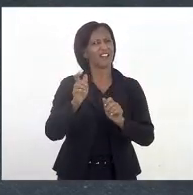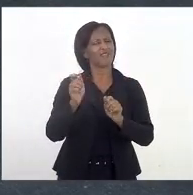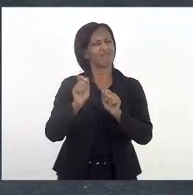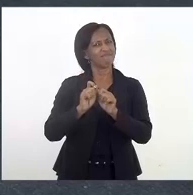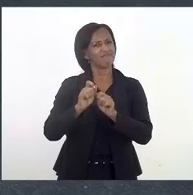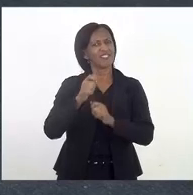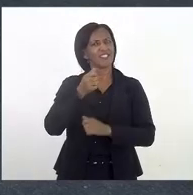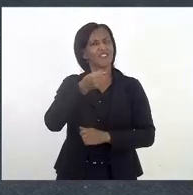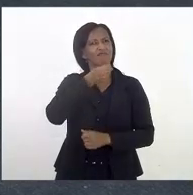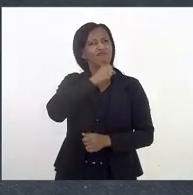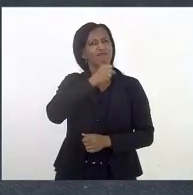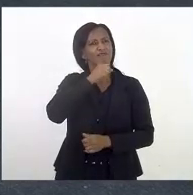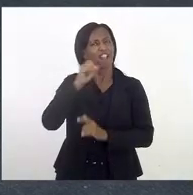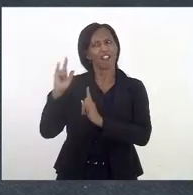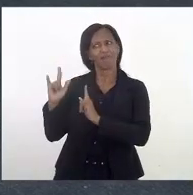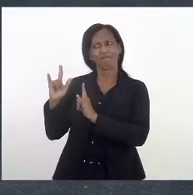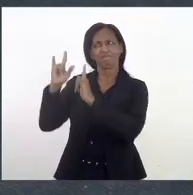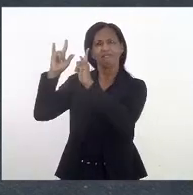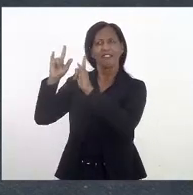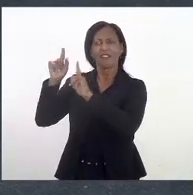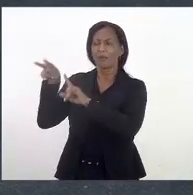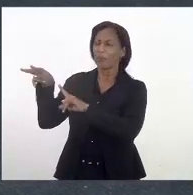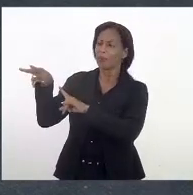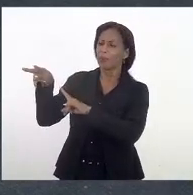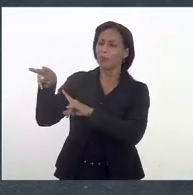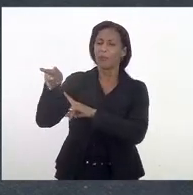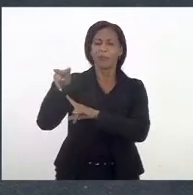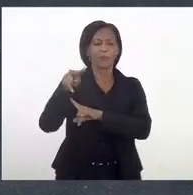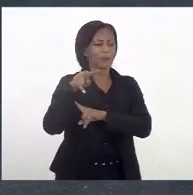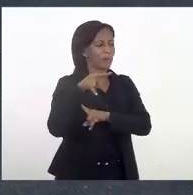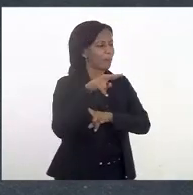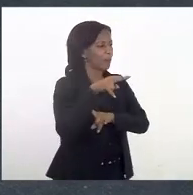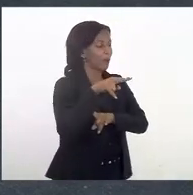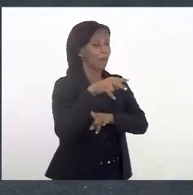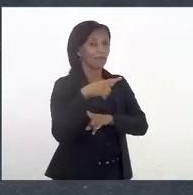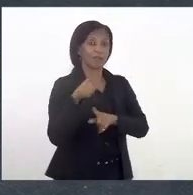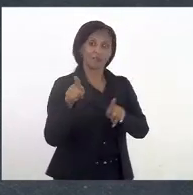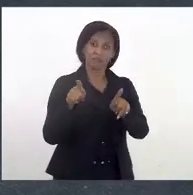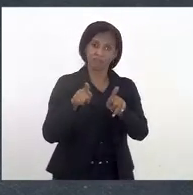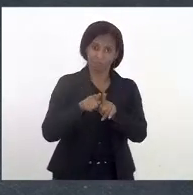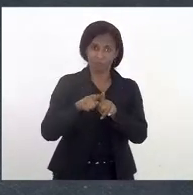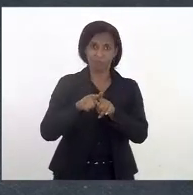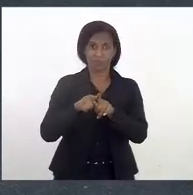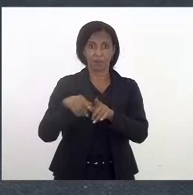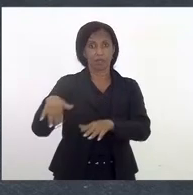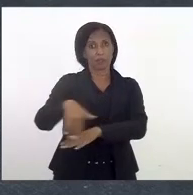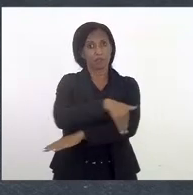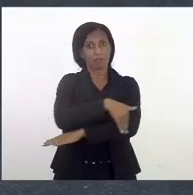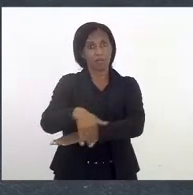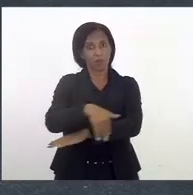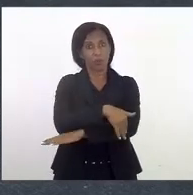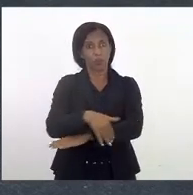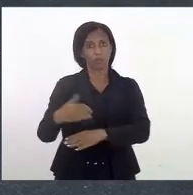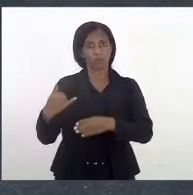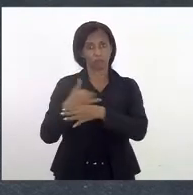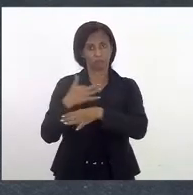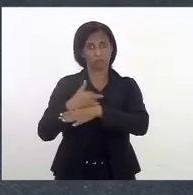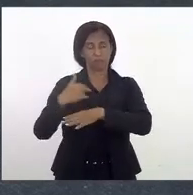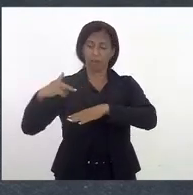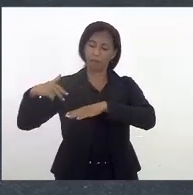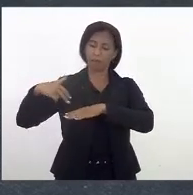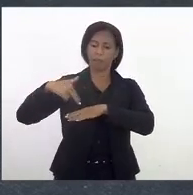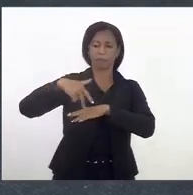velho para ver o entorno ó e além do mais andamos pelas ruas da cidade